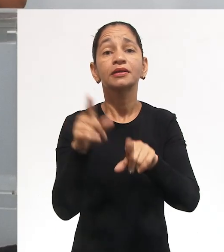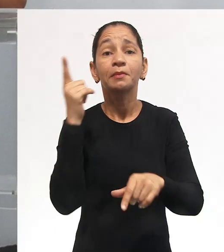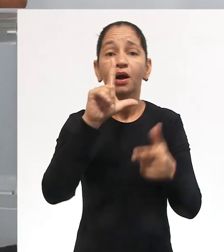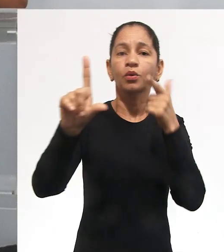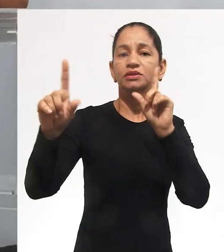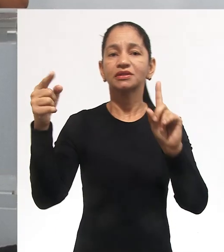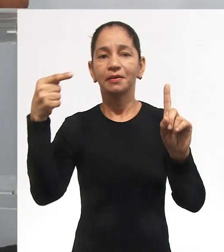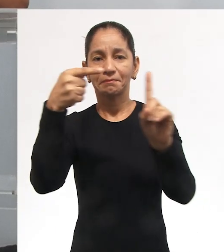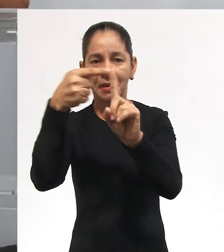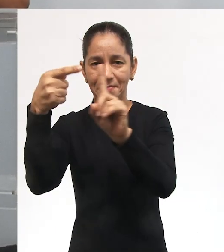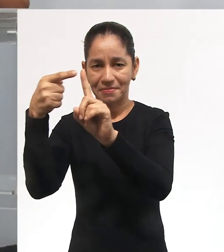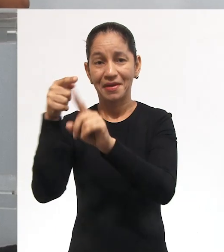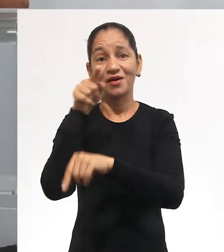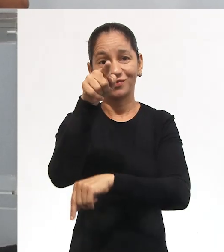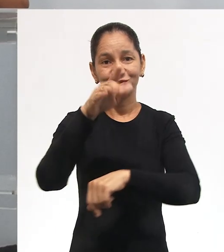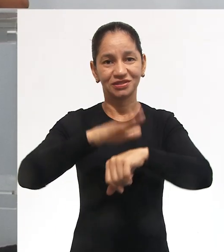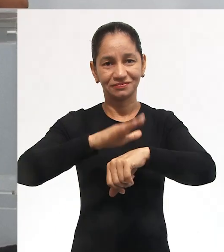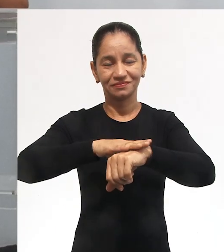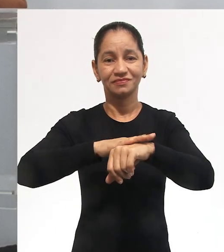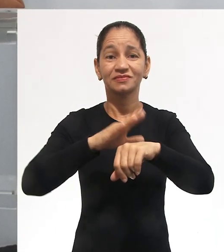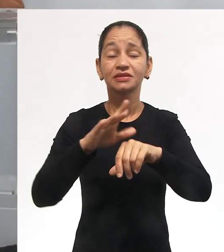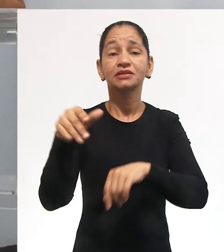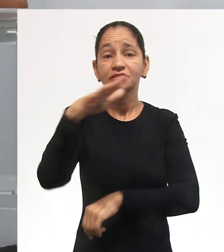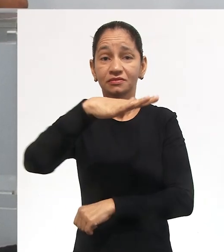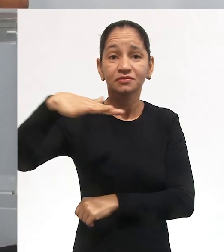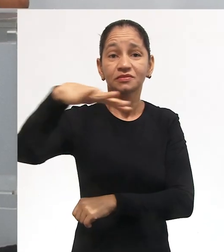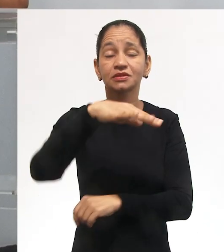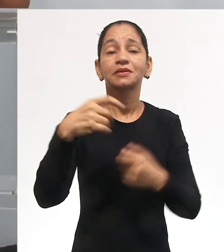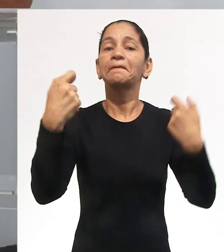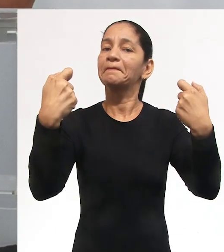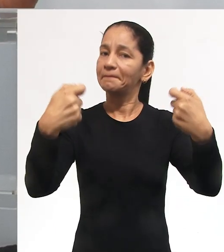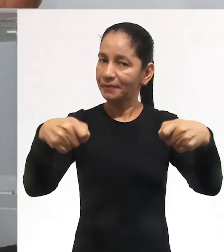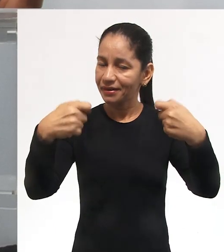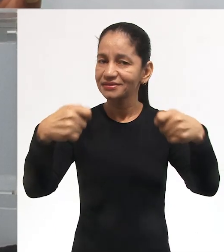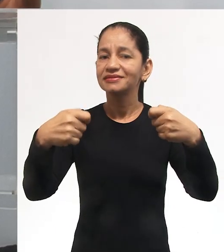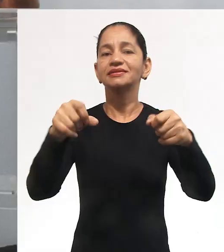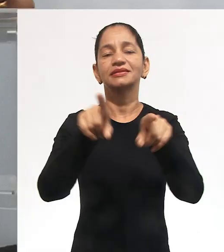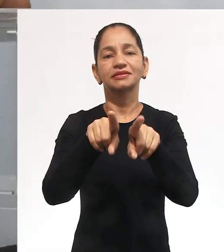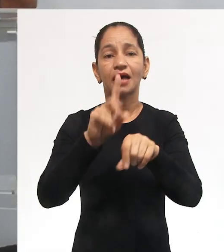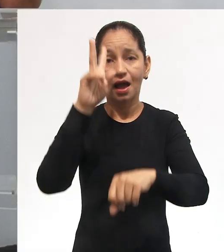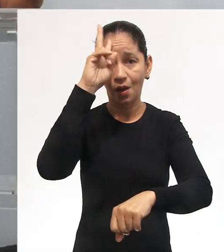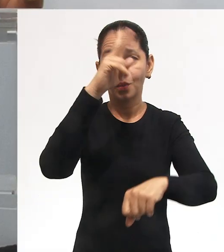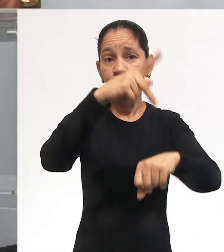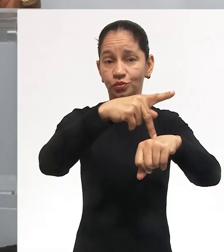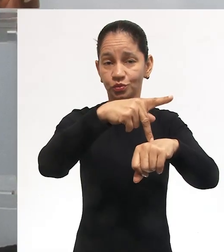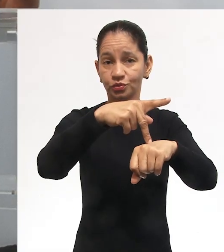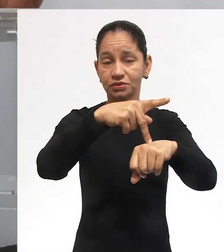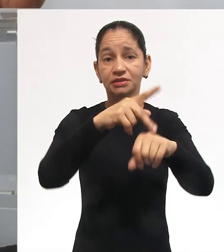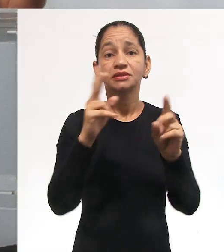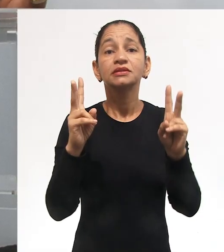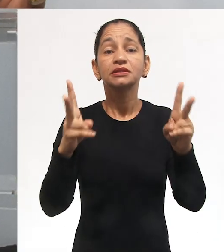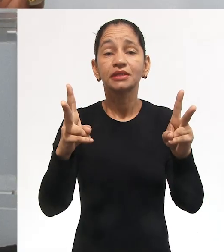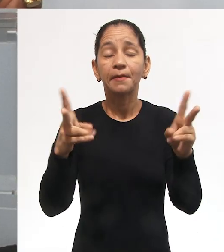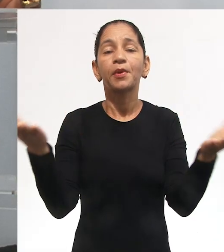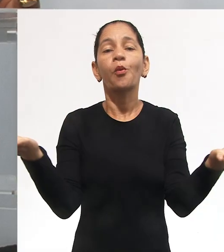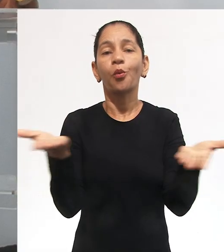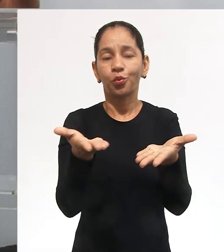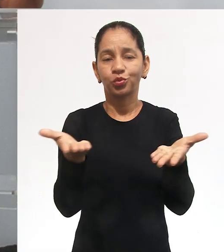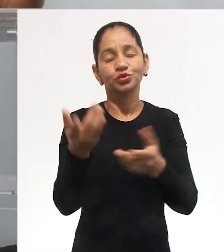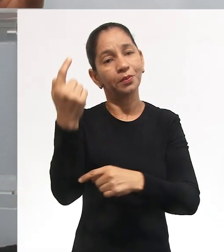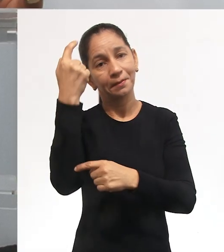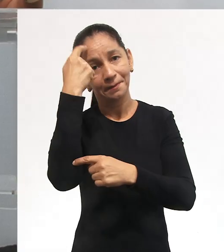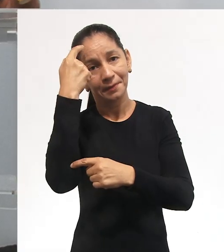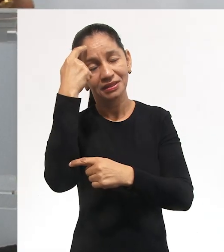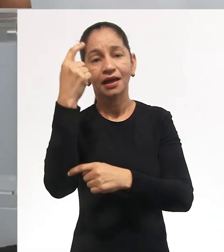alcançar o estado da arte, que chamamos, é necessário você trazer autores que nós chamamos seminais, que são os autores